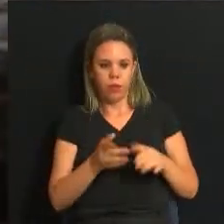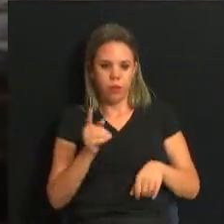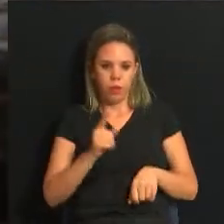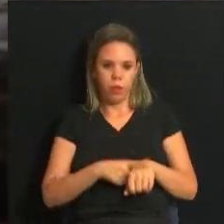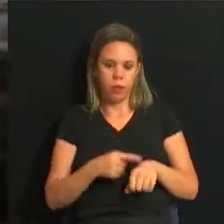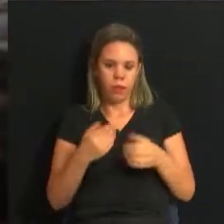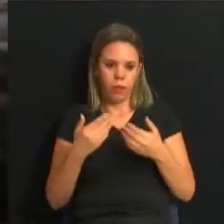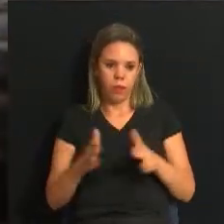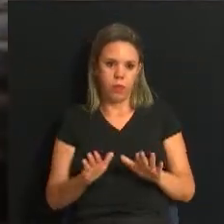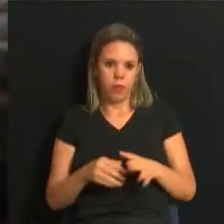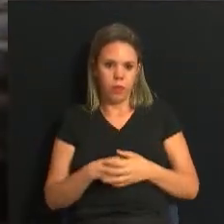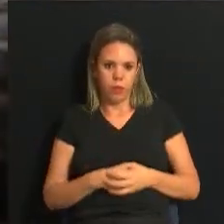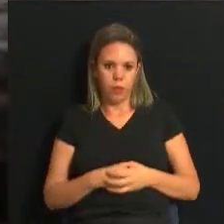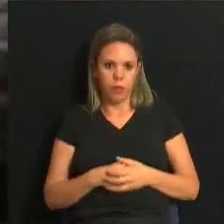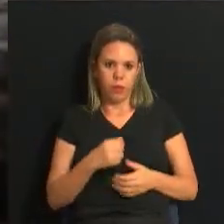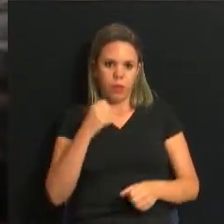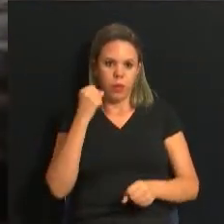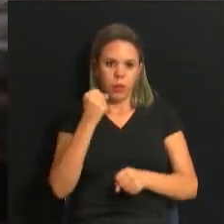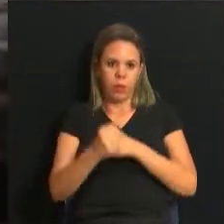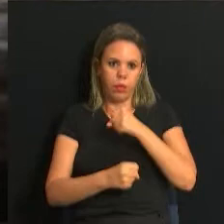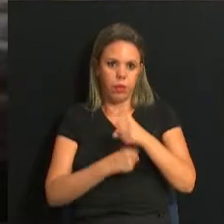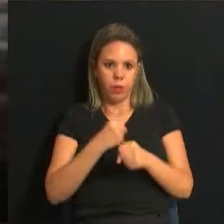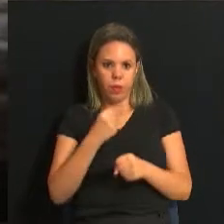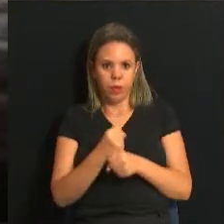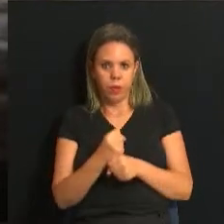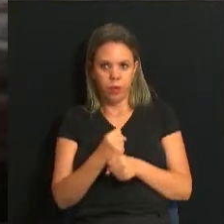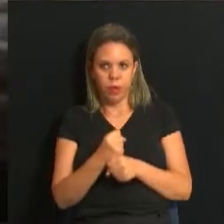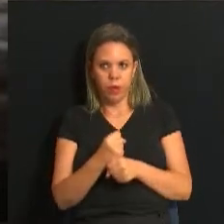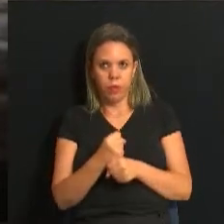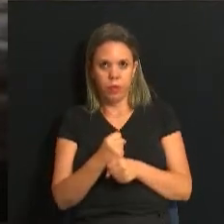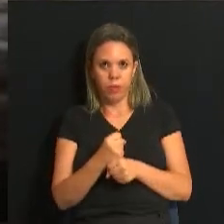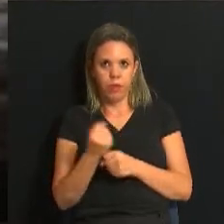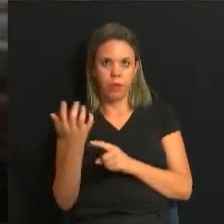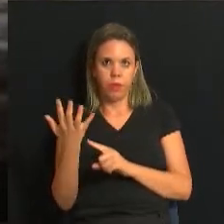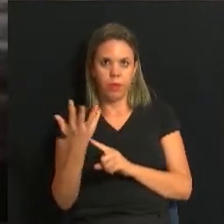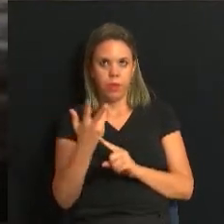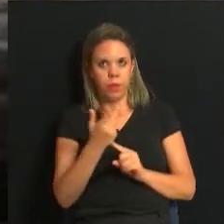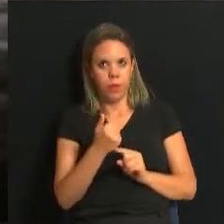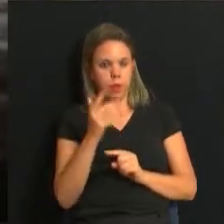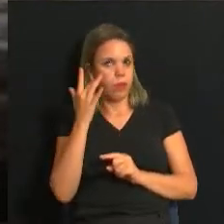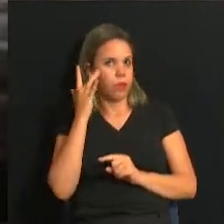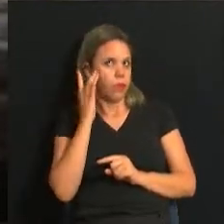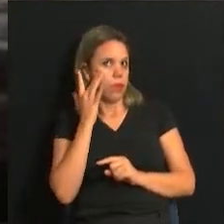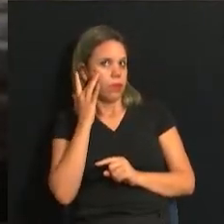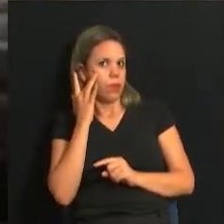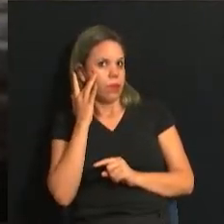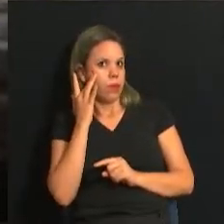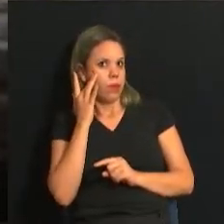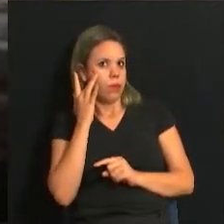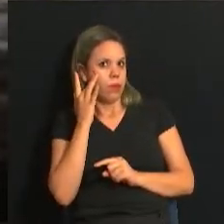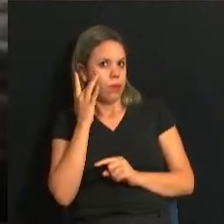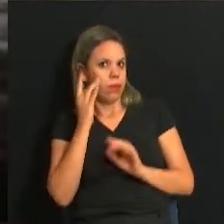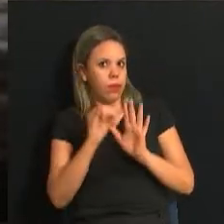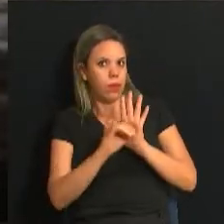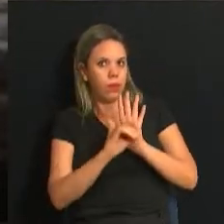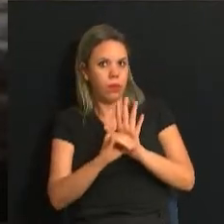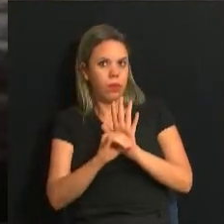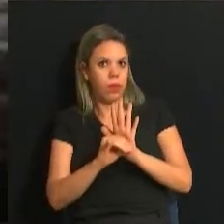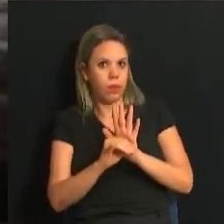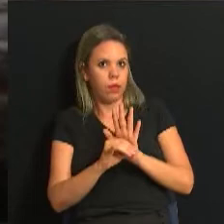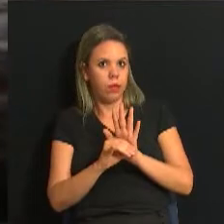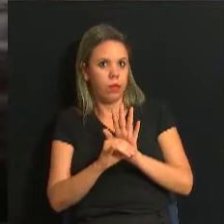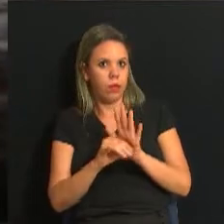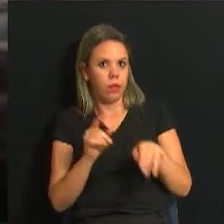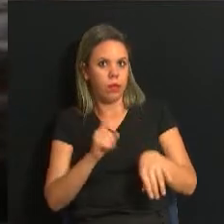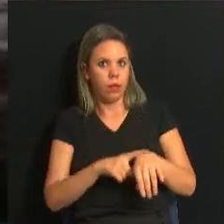abrindo, né, esse ano através das artes, né, que eu acho isso muito simbólico, na verdade, nesse momento